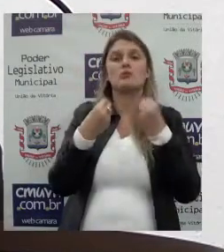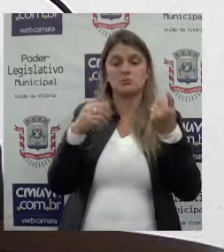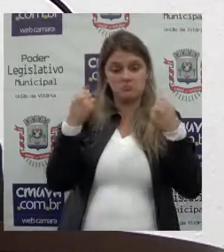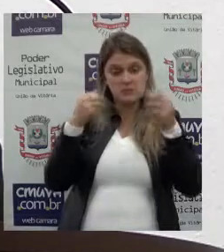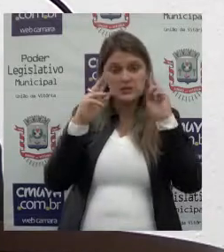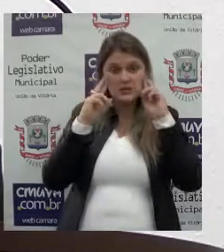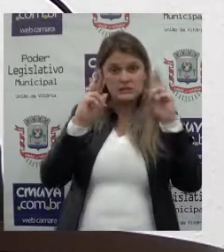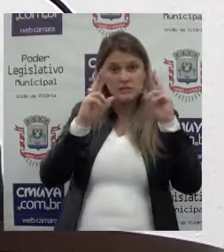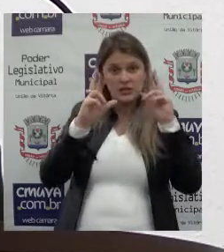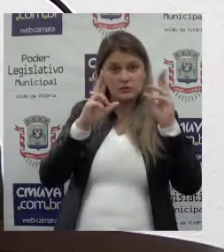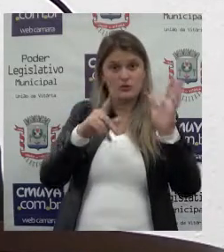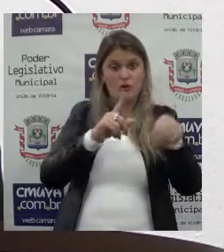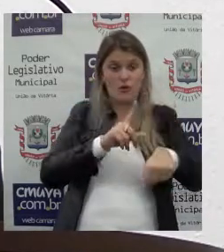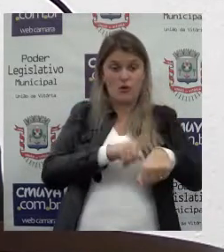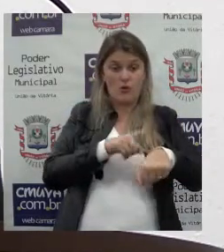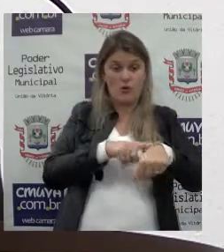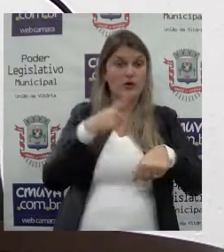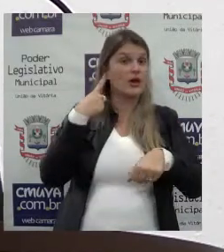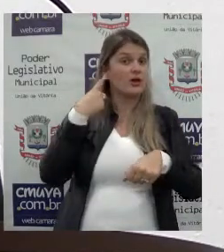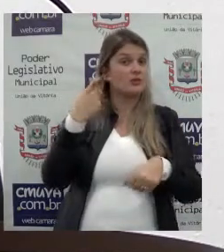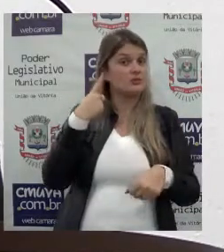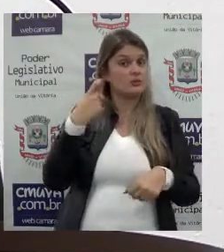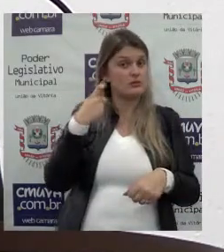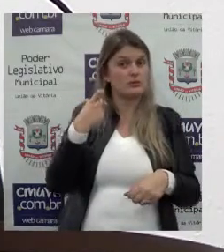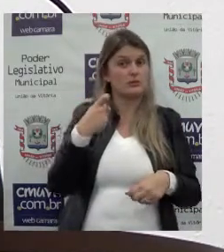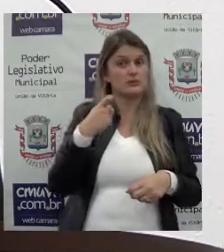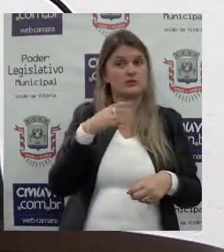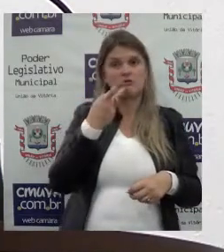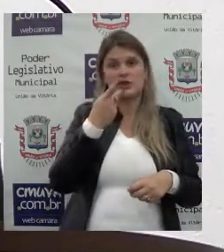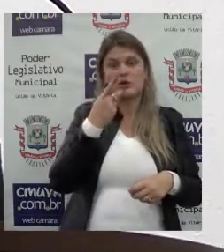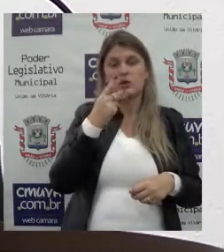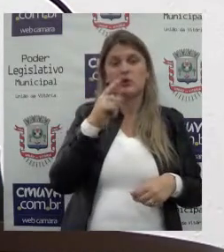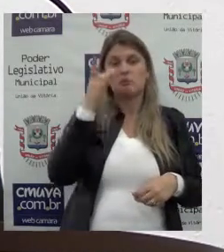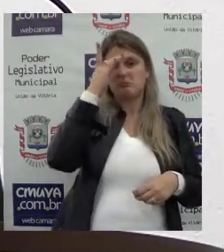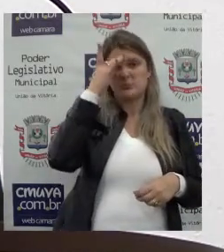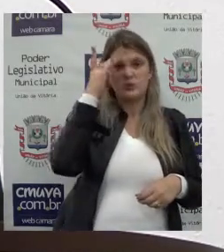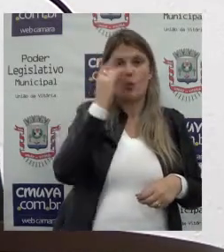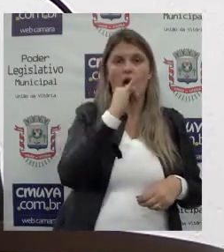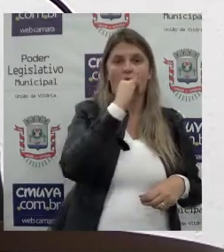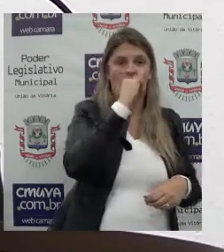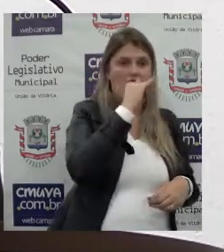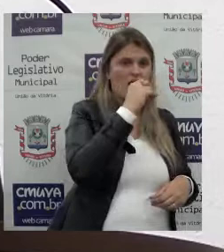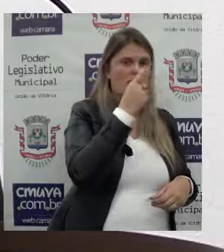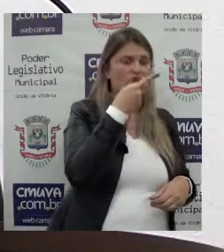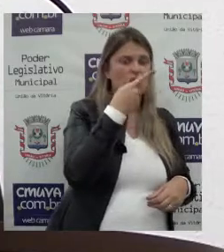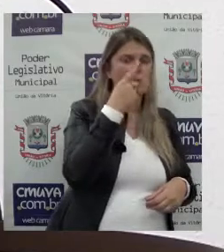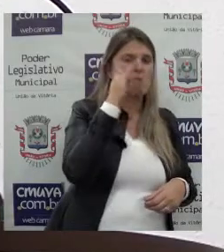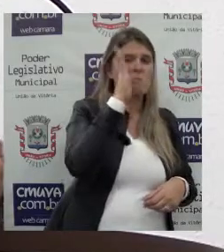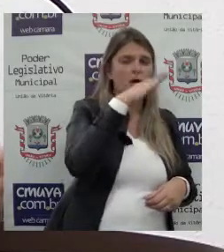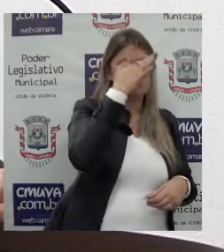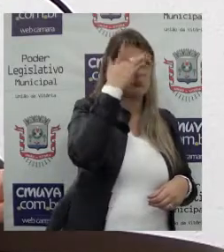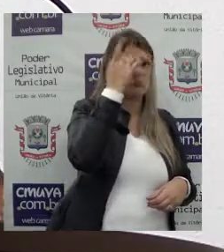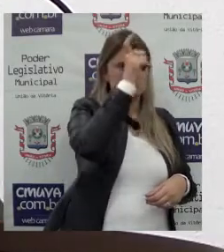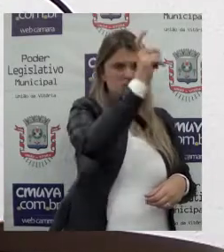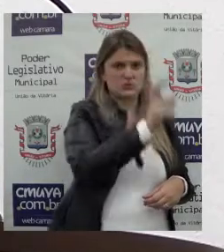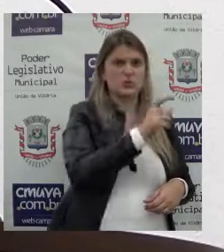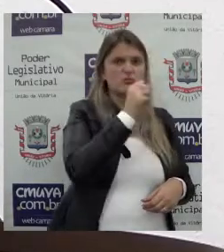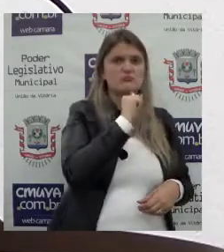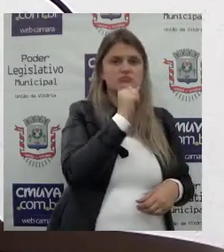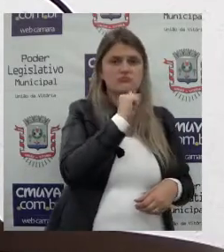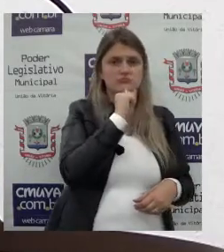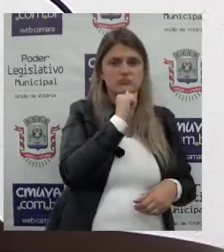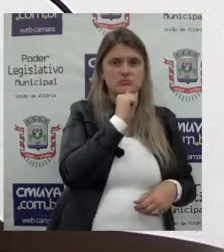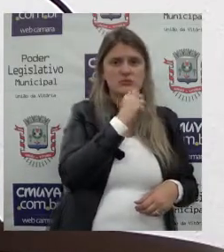uma confusão tomando um banho. Então, se veja, uma pessoa que não era criança, que eu acredito que tinha uns 40 anos de idade, falar isso com uma senhora mais